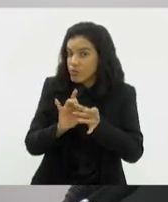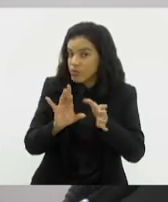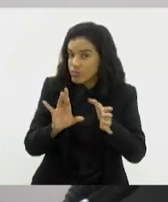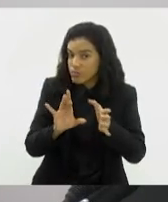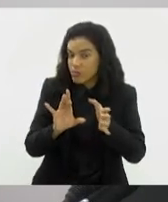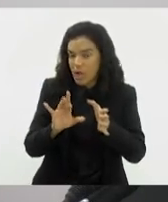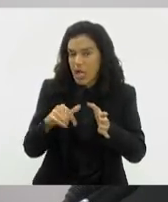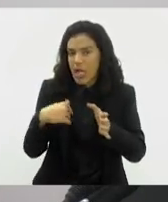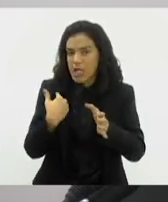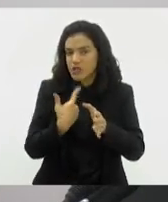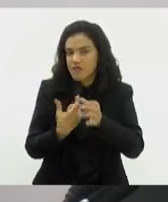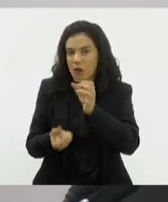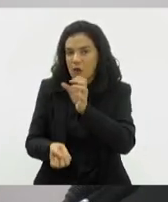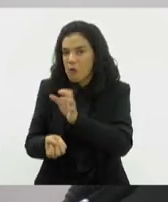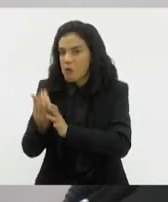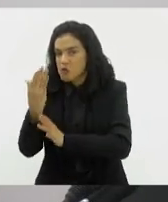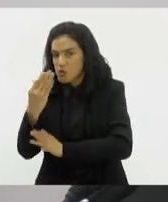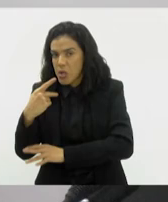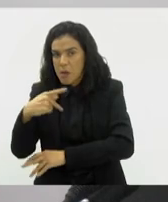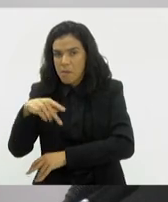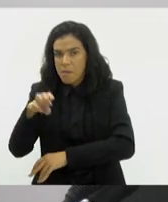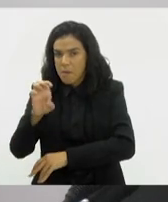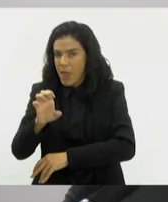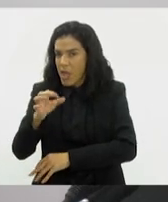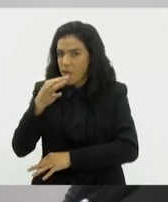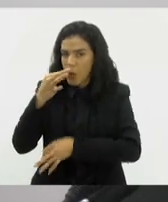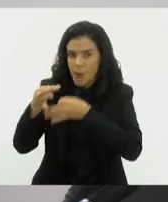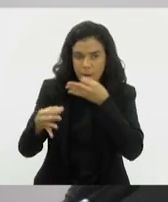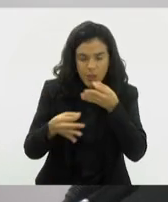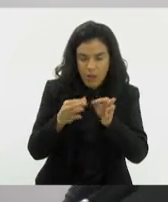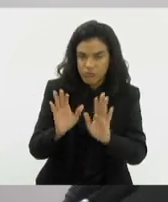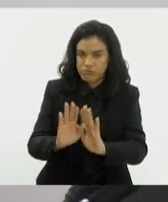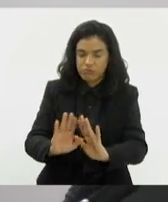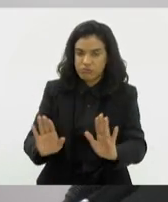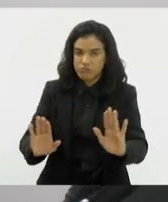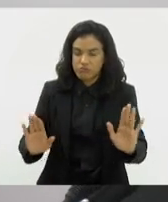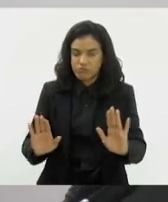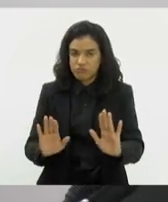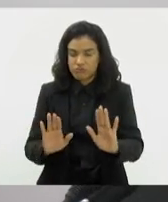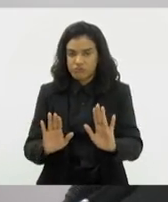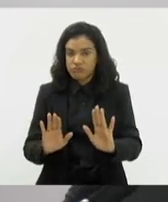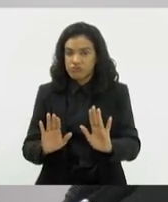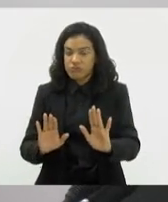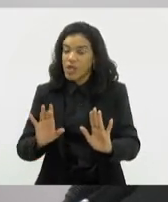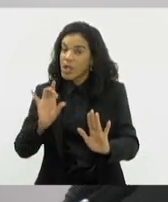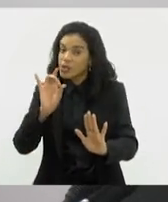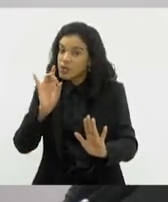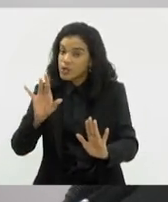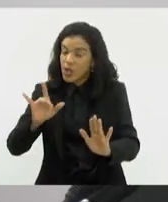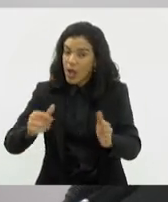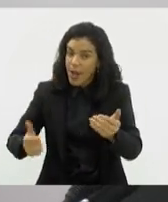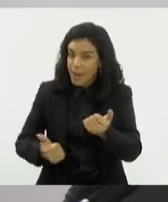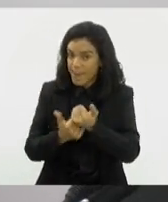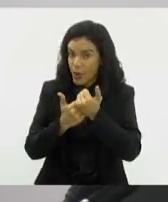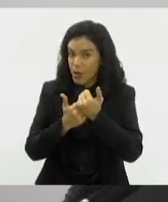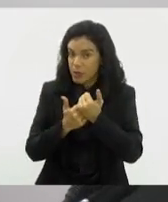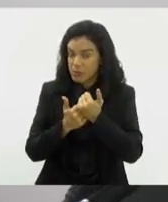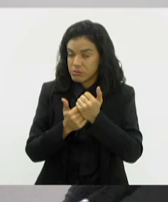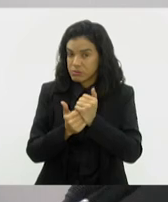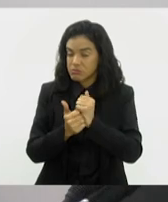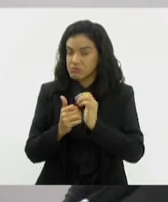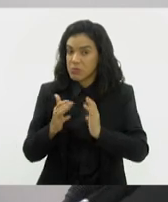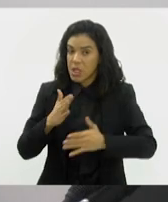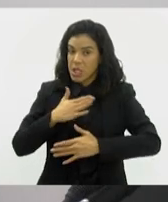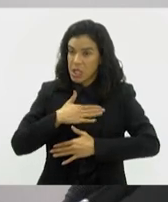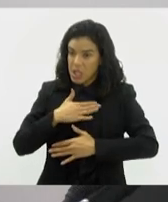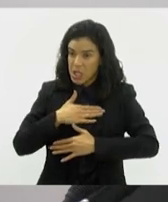PEC. A gente não vai construir PEC, não vai opinar sobre PEC, porque, evidentemente, é aquilo que está construído pelo Senado. Bom, eu,